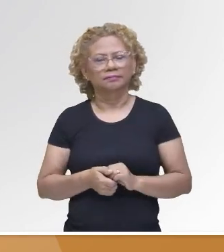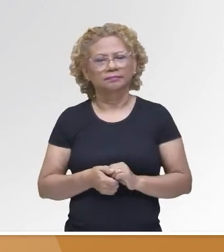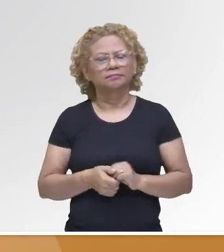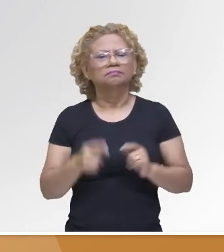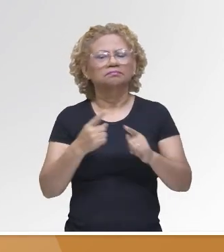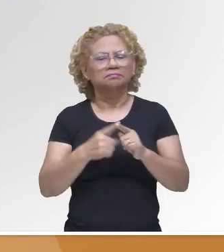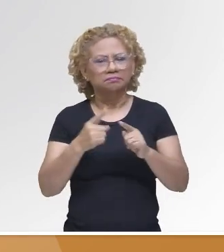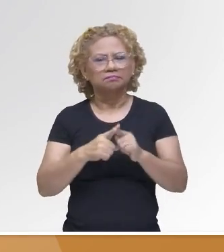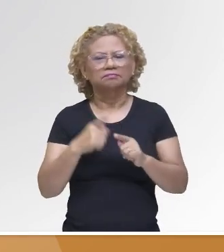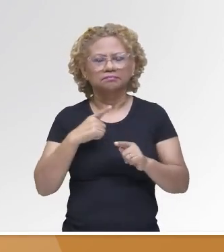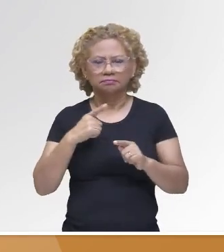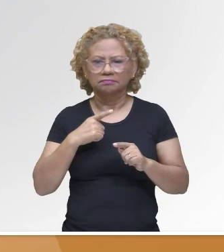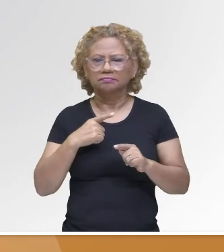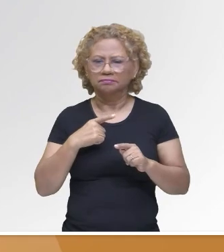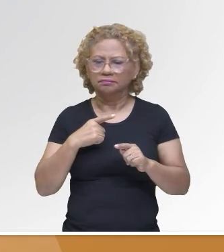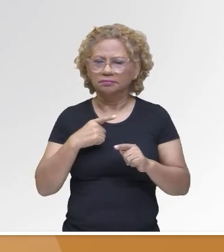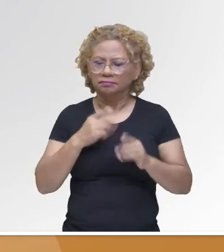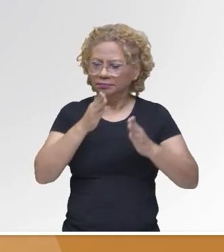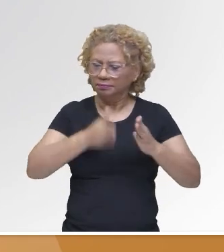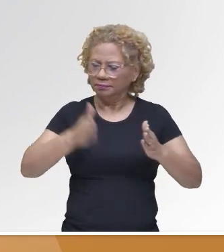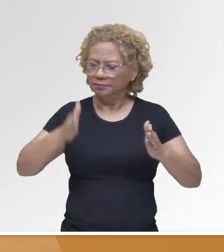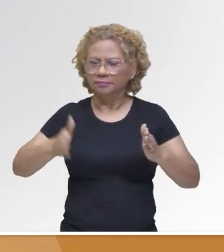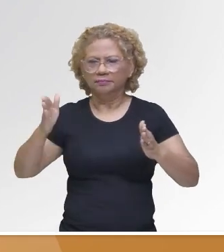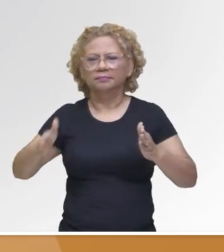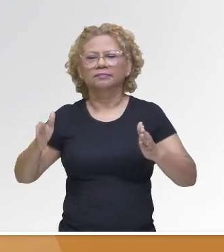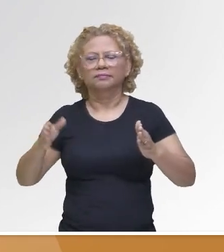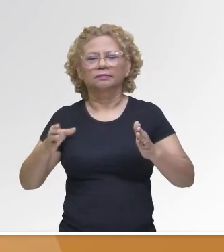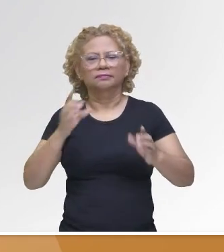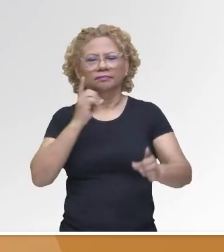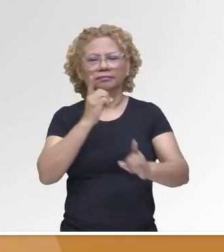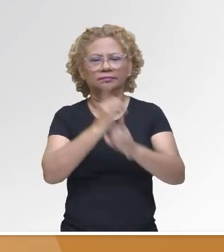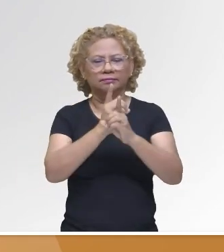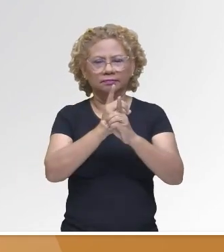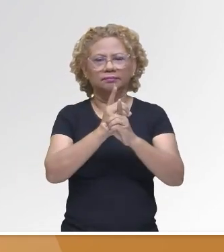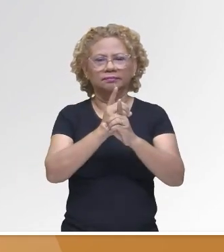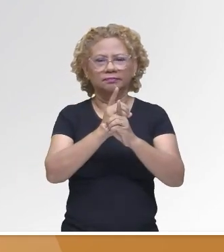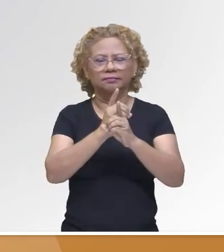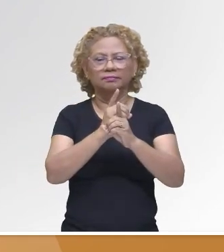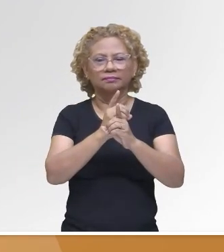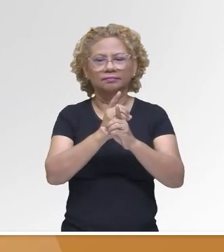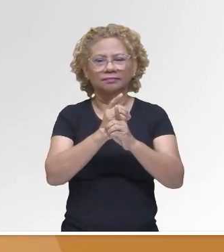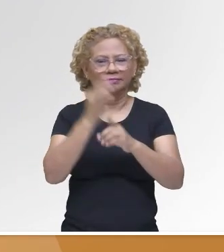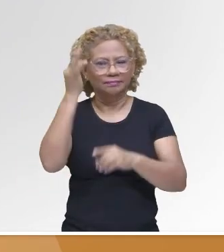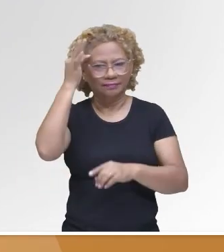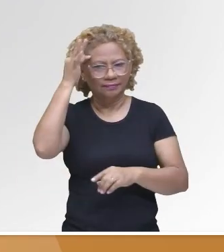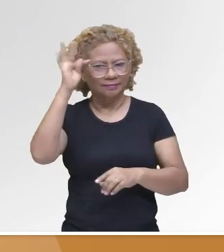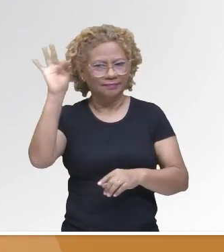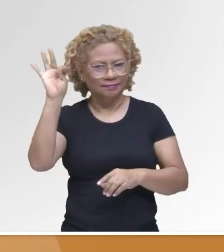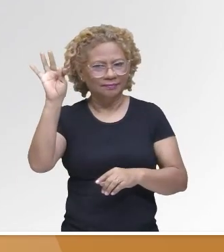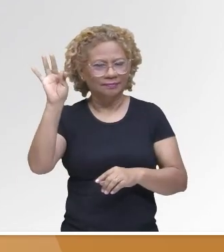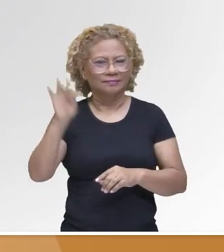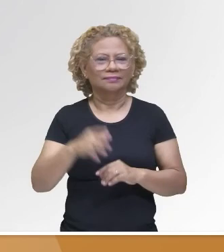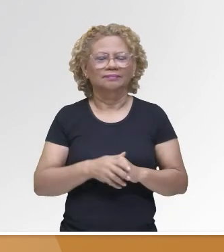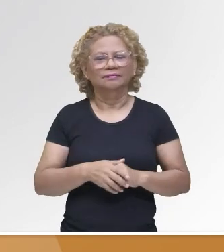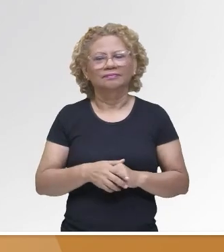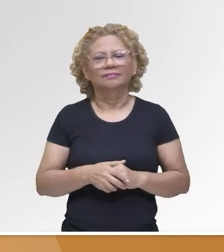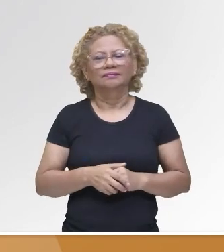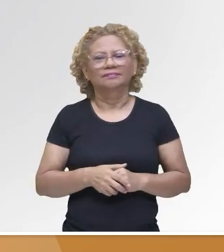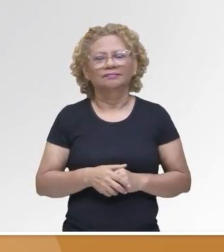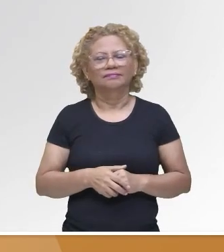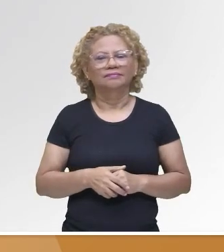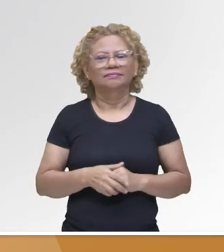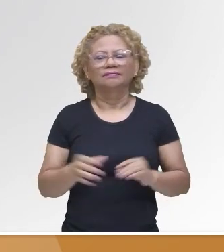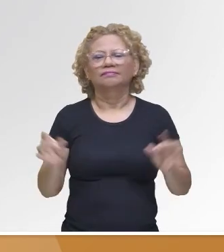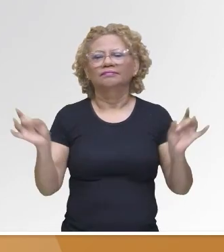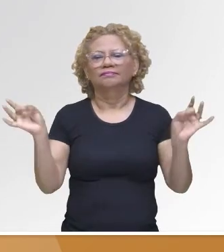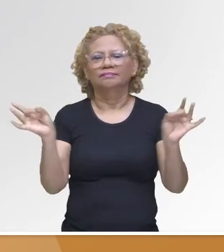todo esse processo até chegar na teoria. Tá certo? E chegando na teoria, está aí para vocês,